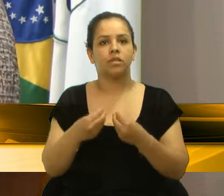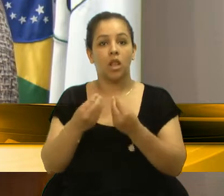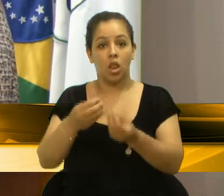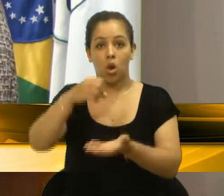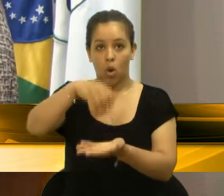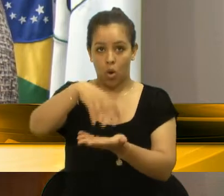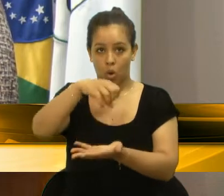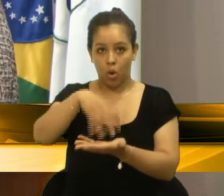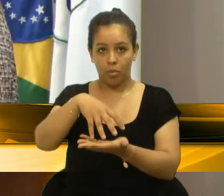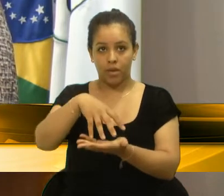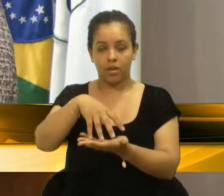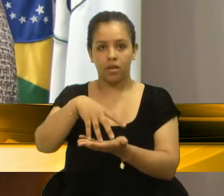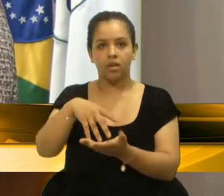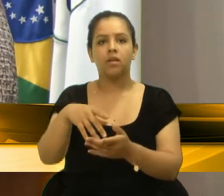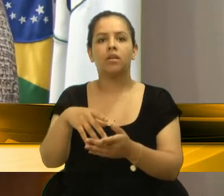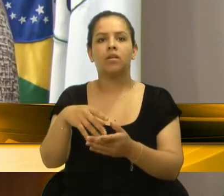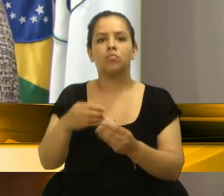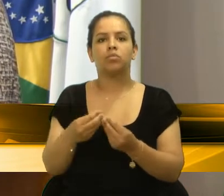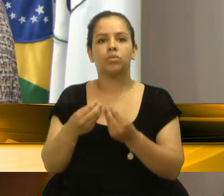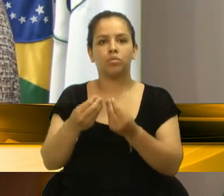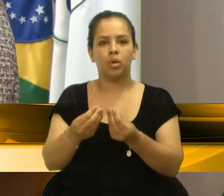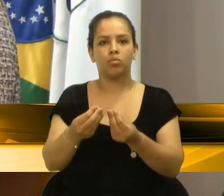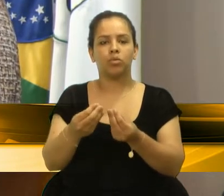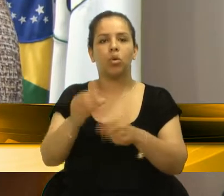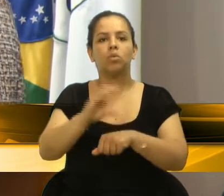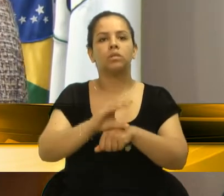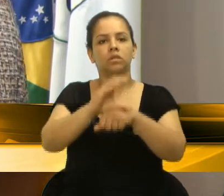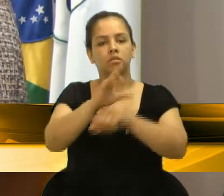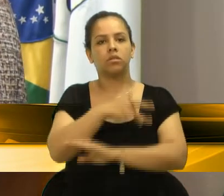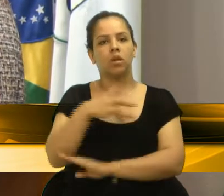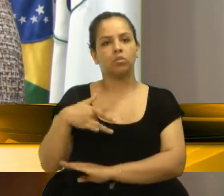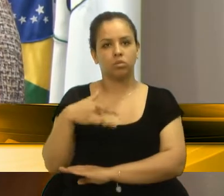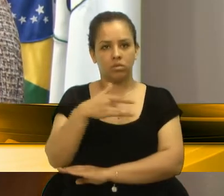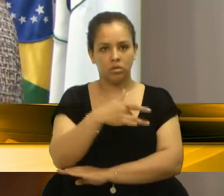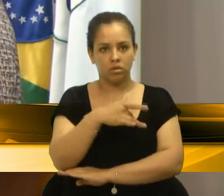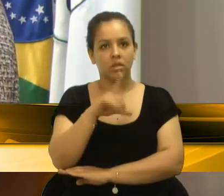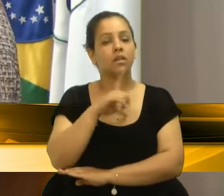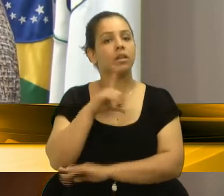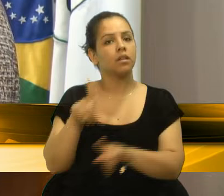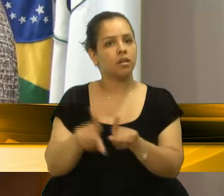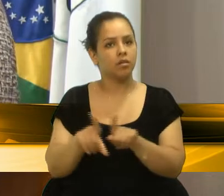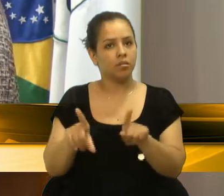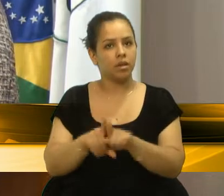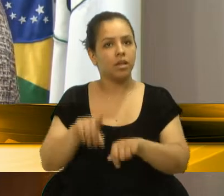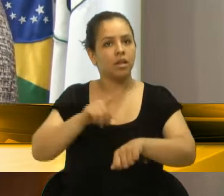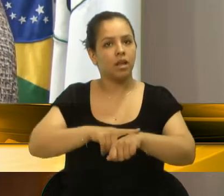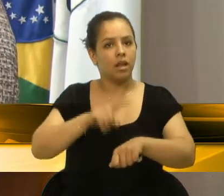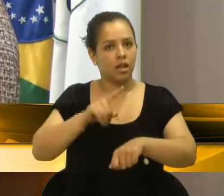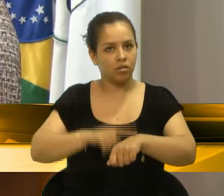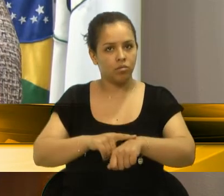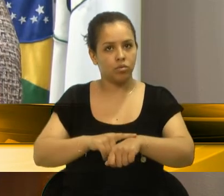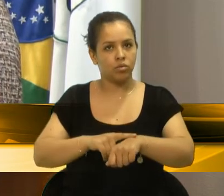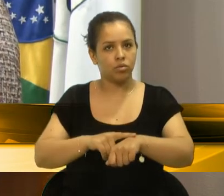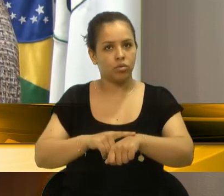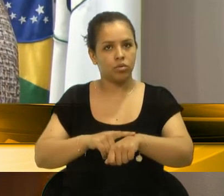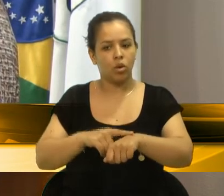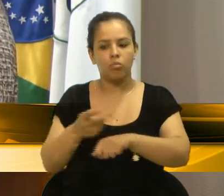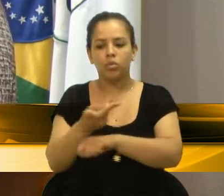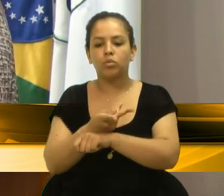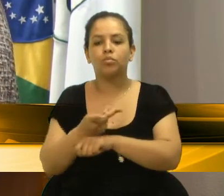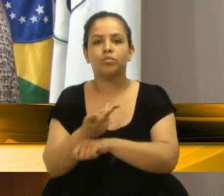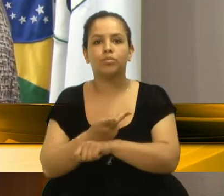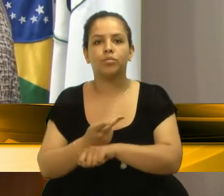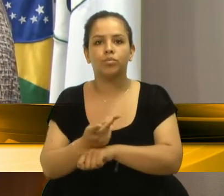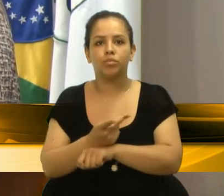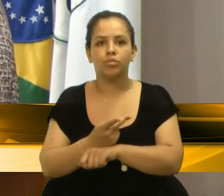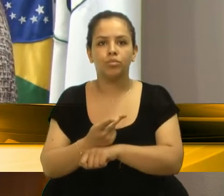dado ciência ao Conselho Municipal de Saúde, que teve, inclusive, tempo de buscar, de alguma forma,